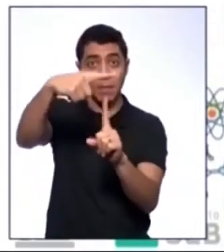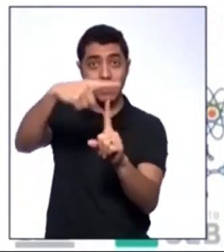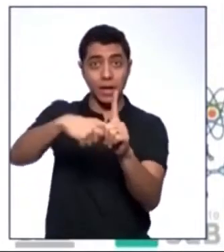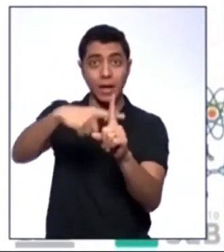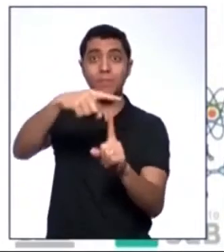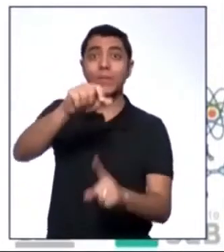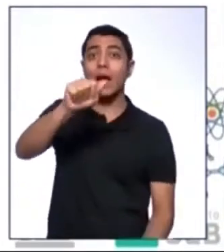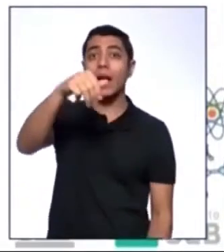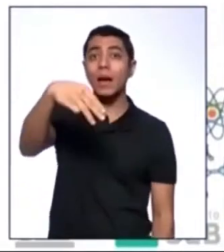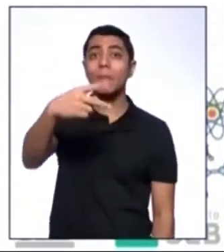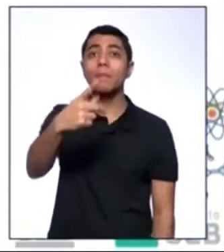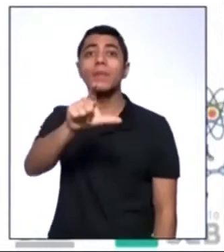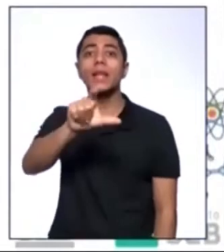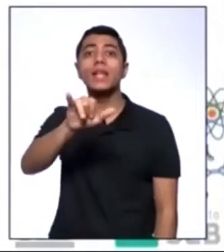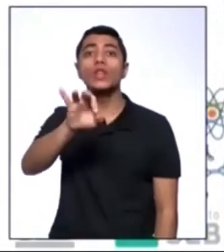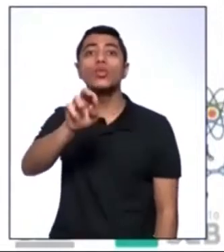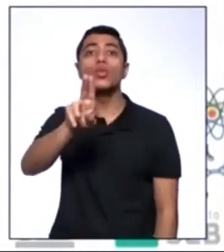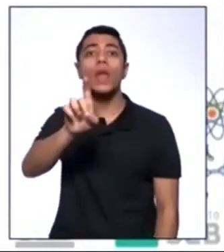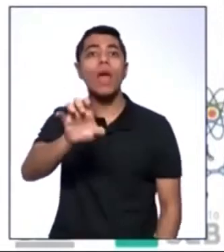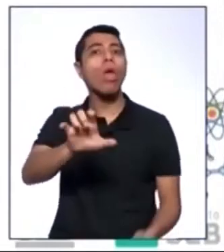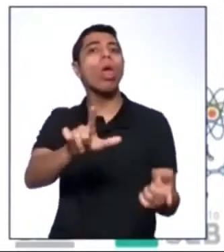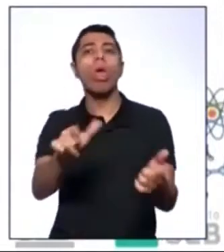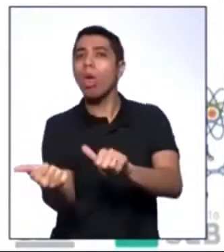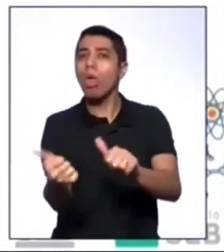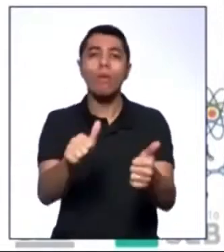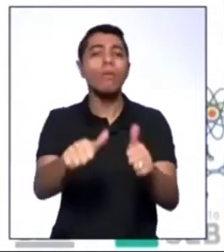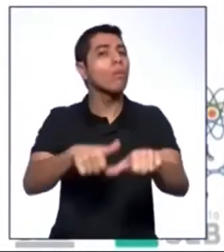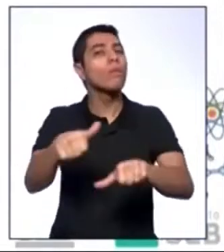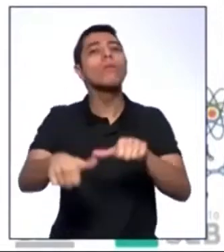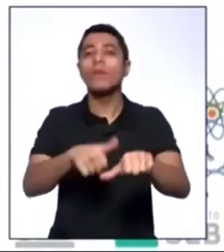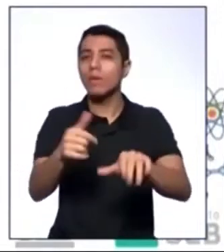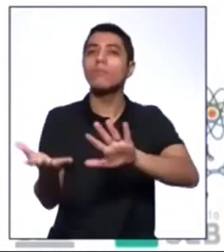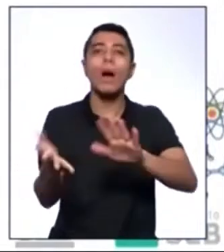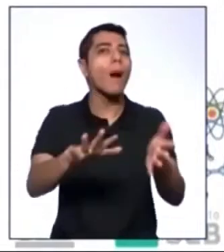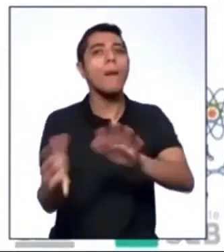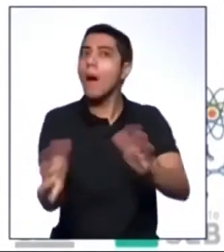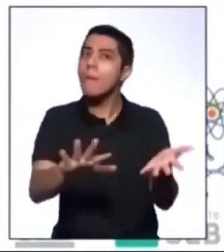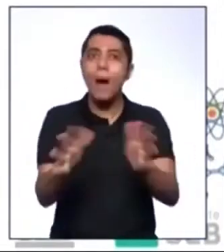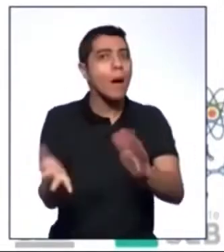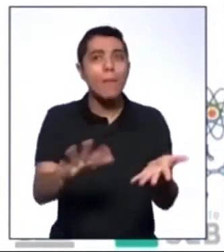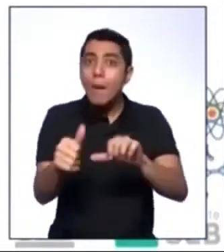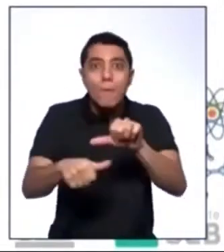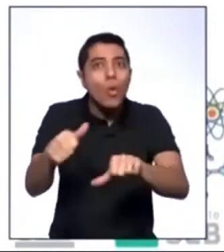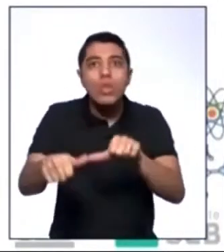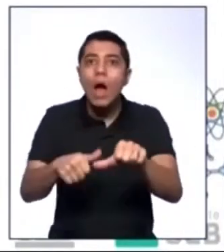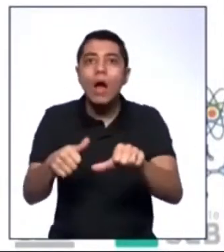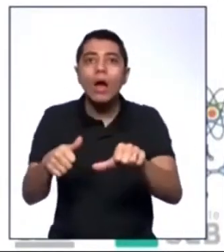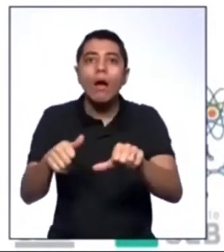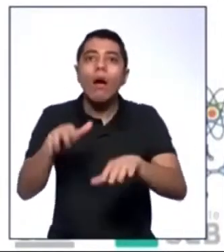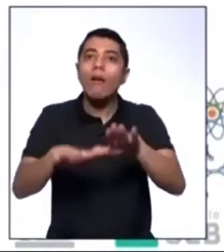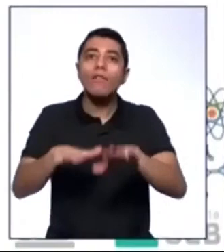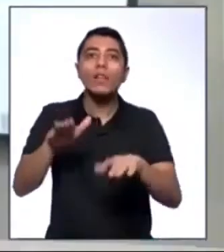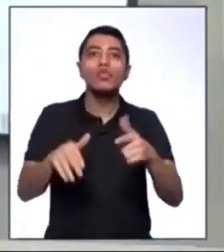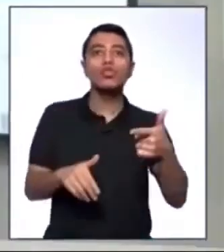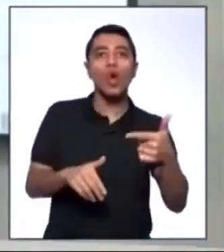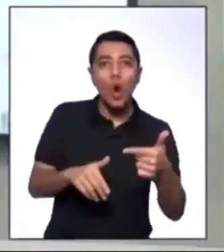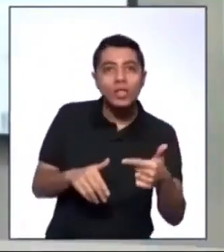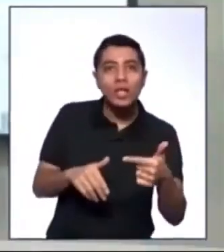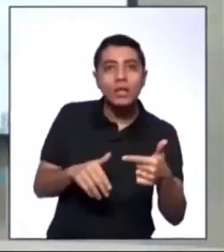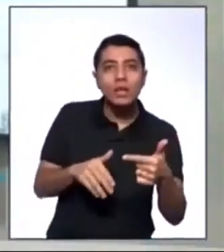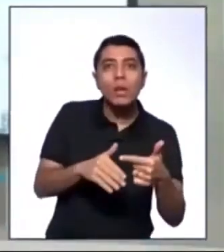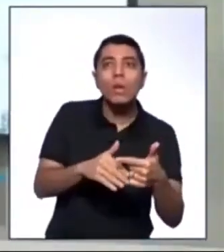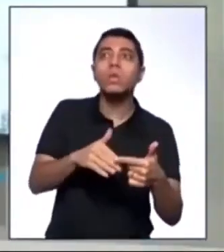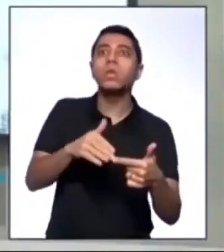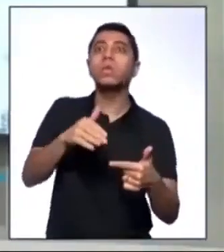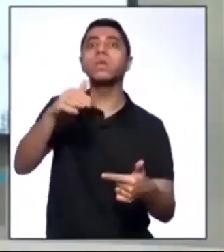está variando de 25 para 12. É muito grande. Vocês estão vendo aqui a incursão da massa polar? Eu estou